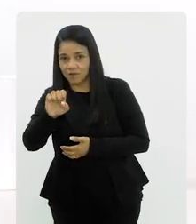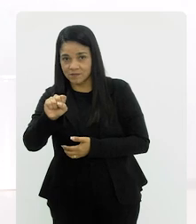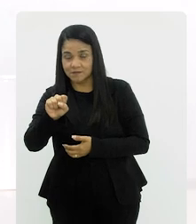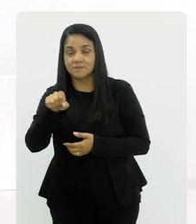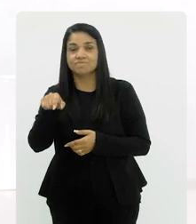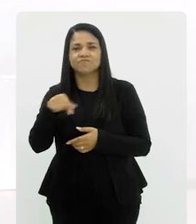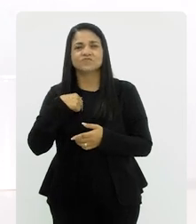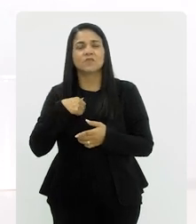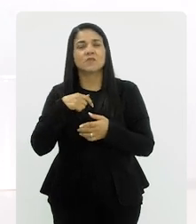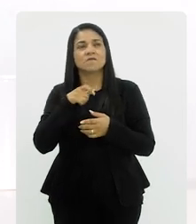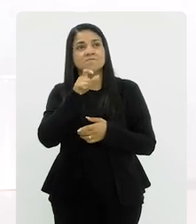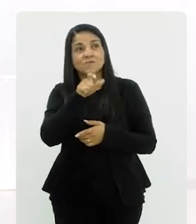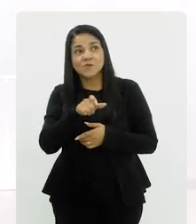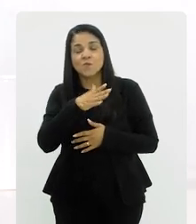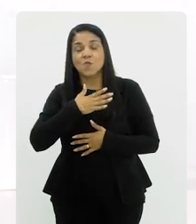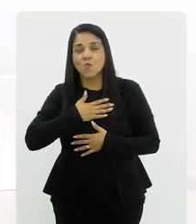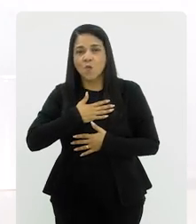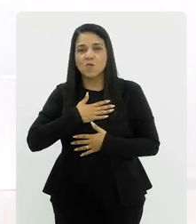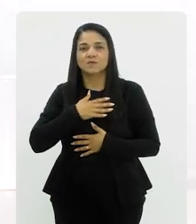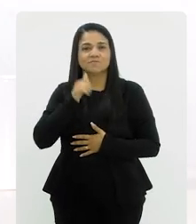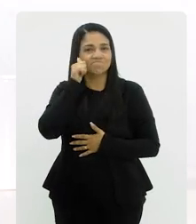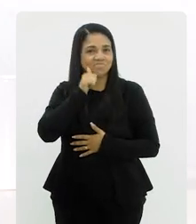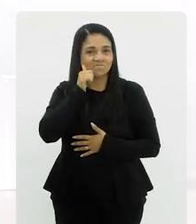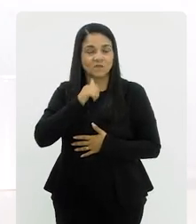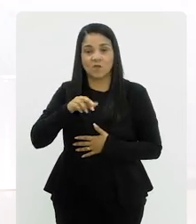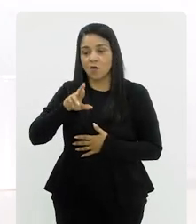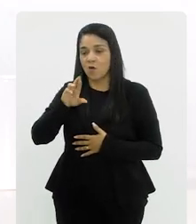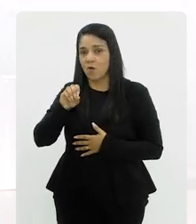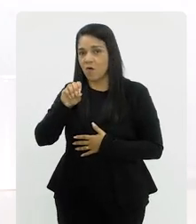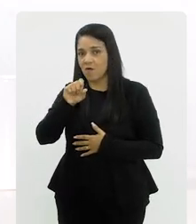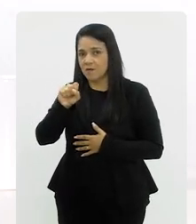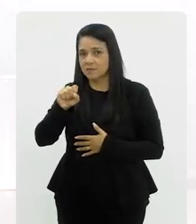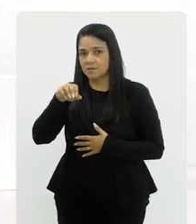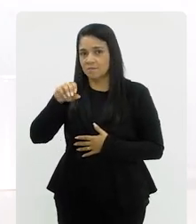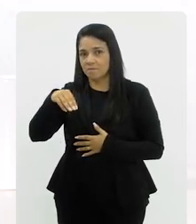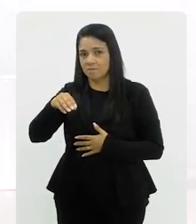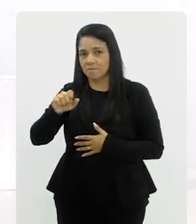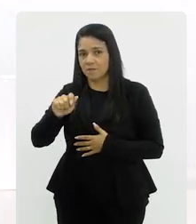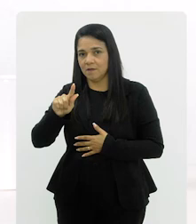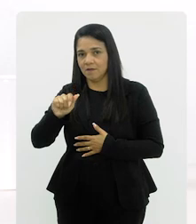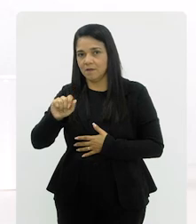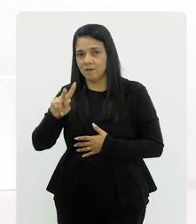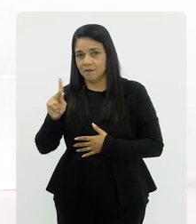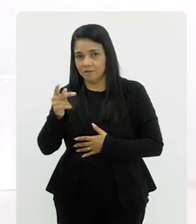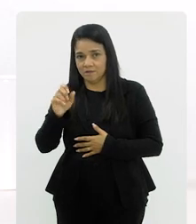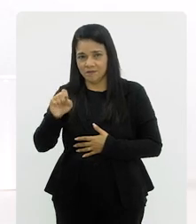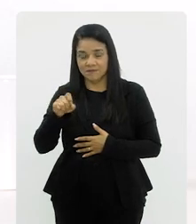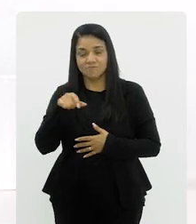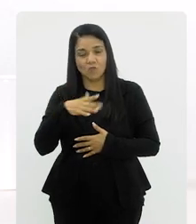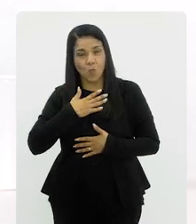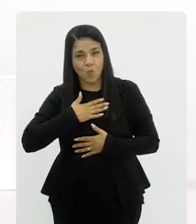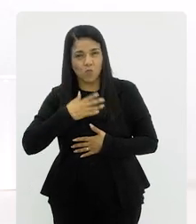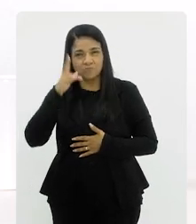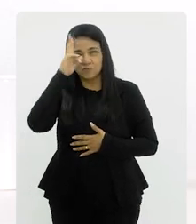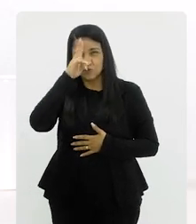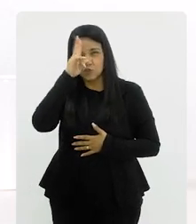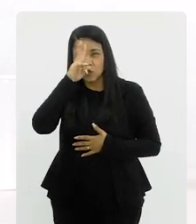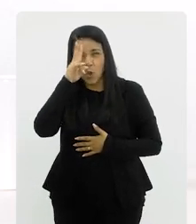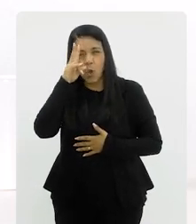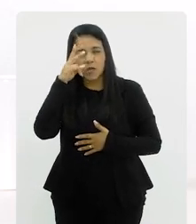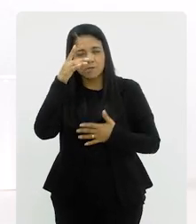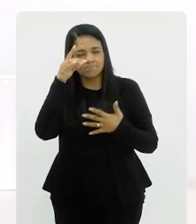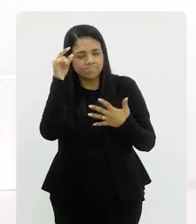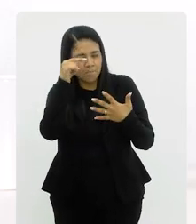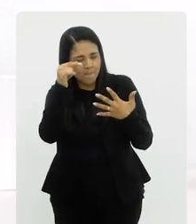muito dos grandes carnavalescos, com Rosa Magalhães, eu gosto dos enredos que ela faz. Né? A forma